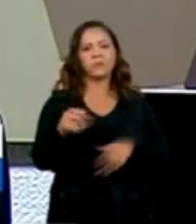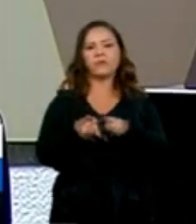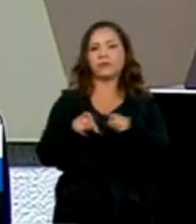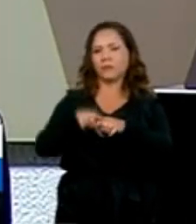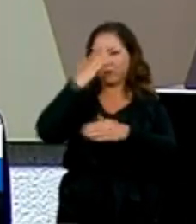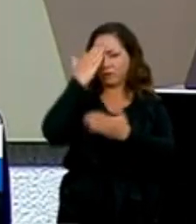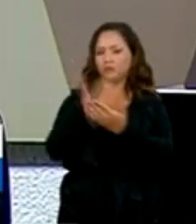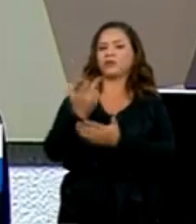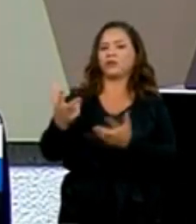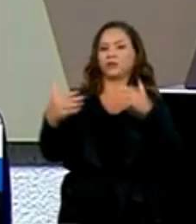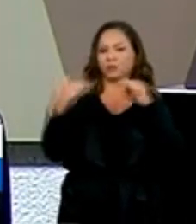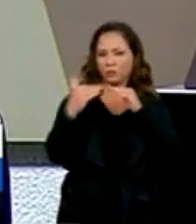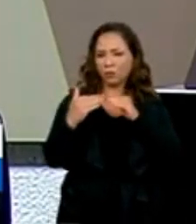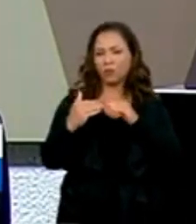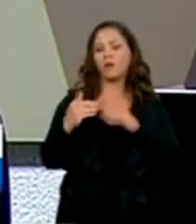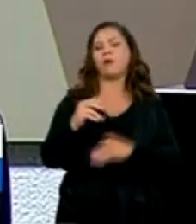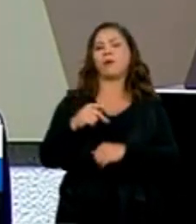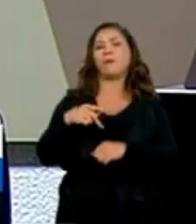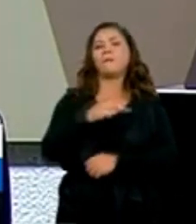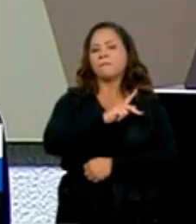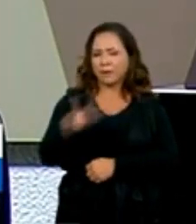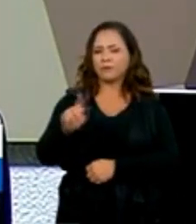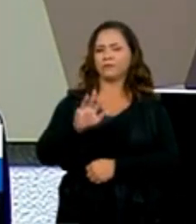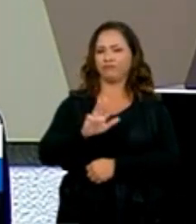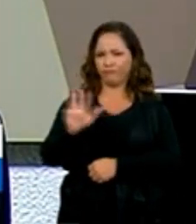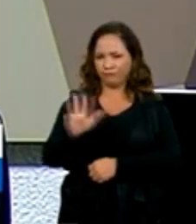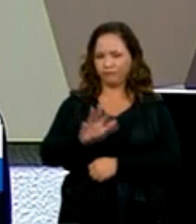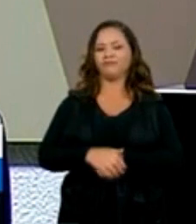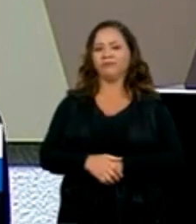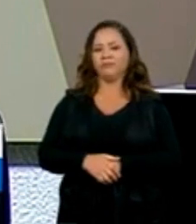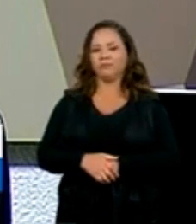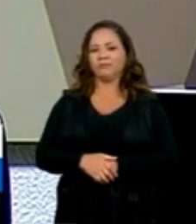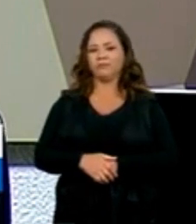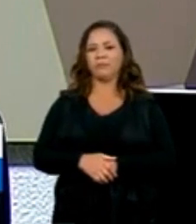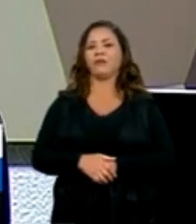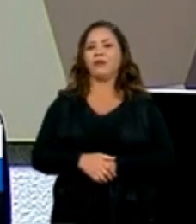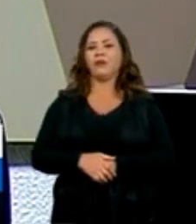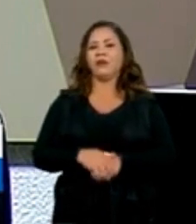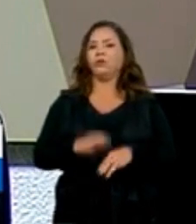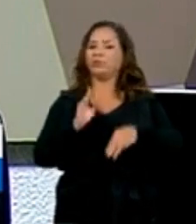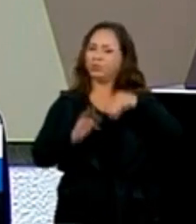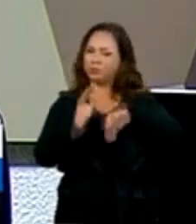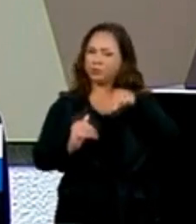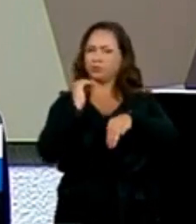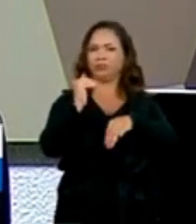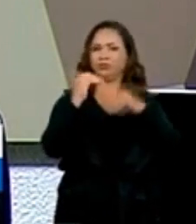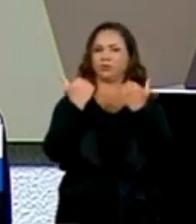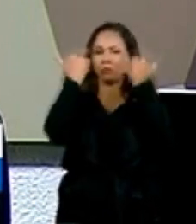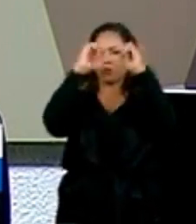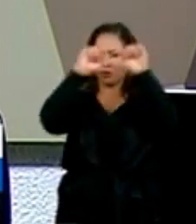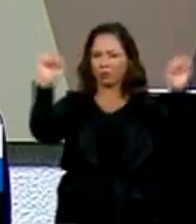de Lula ressaltou a carreira profissional que tem. Sou advogado. Alguns me rotulam como advogado